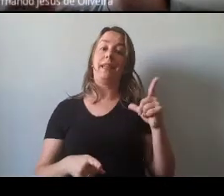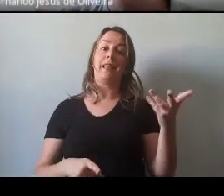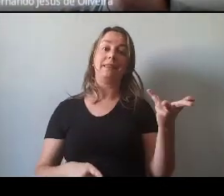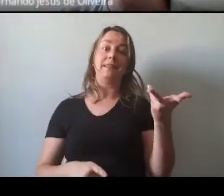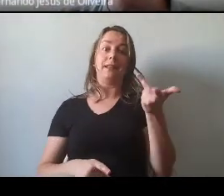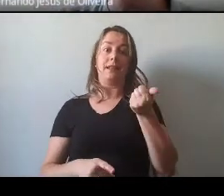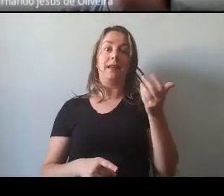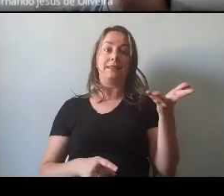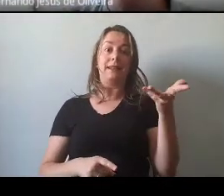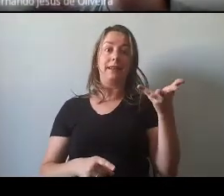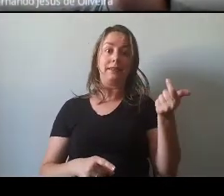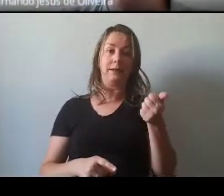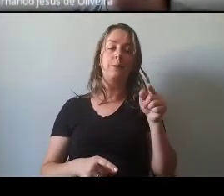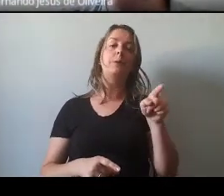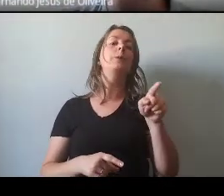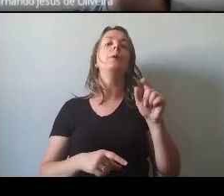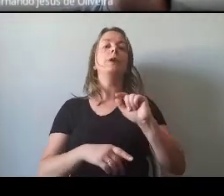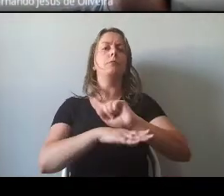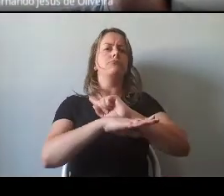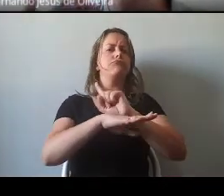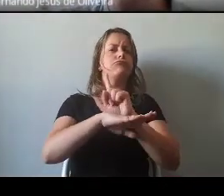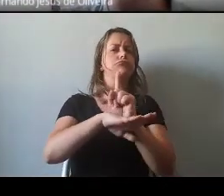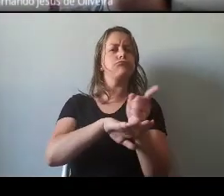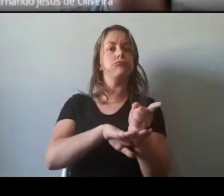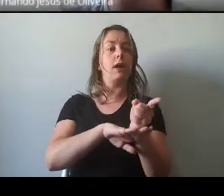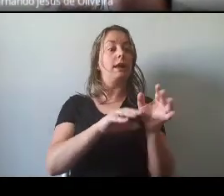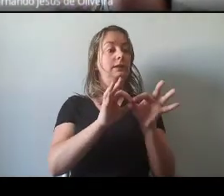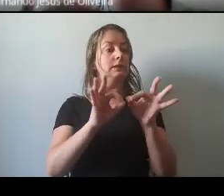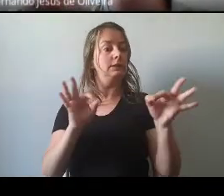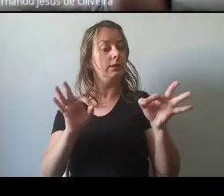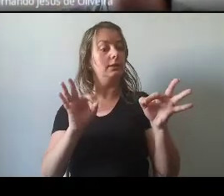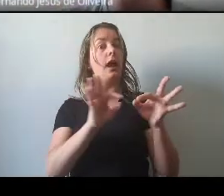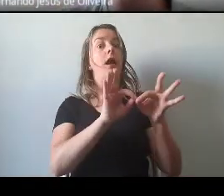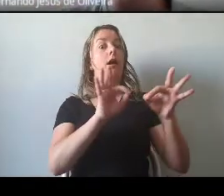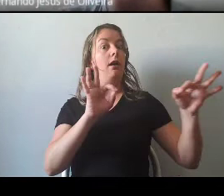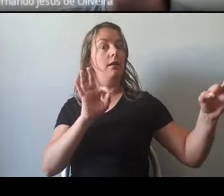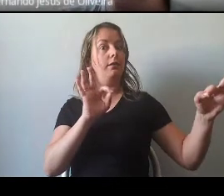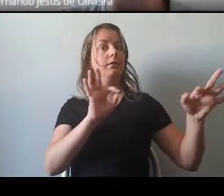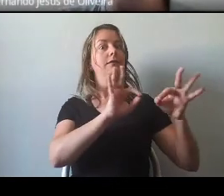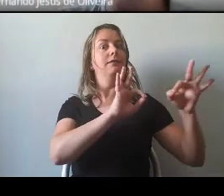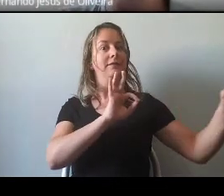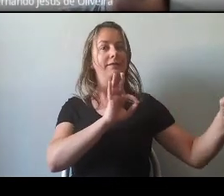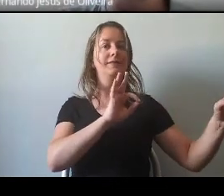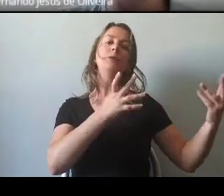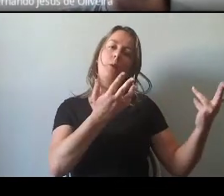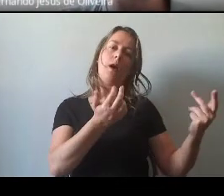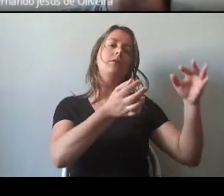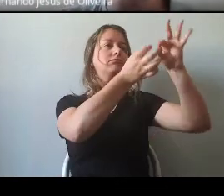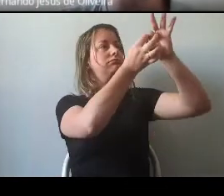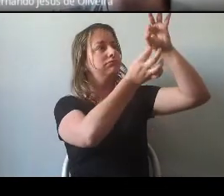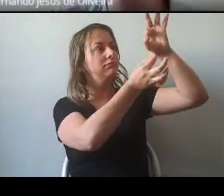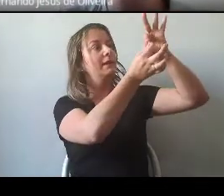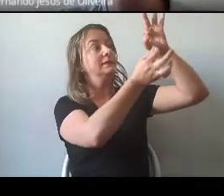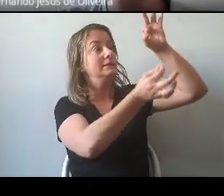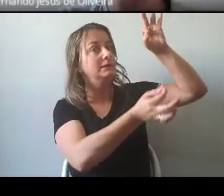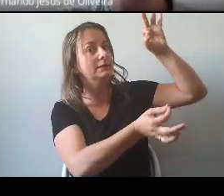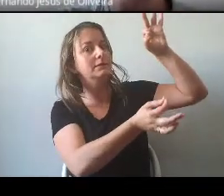mais passa o tempo, a velocidade se torna cada vez maior, então a distância percorrida é cada vez maior também.